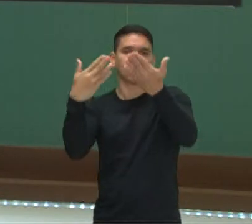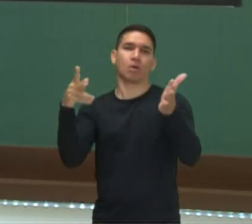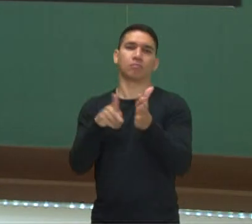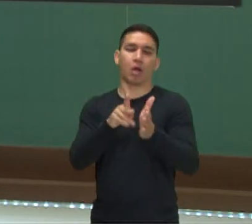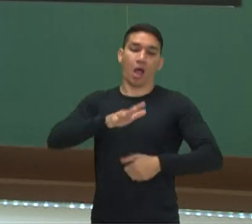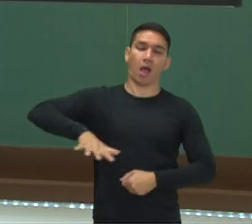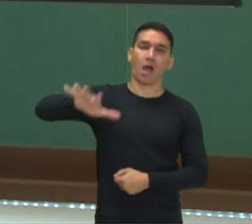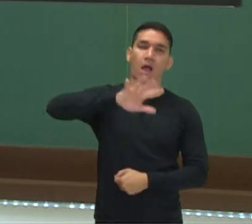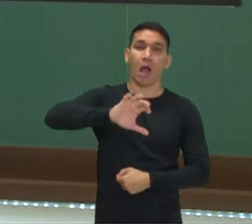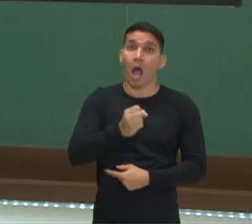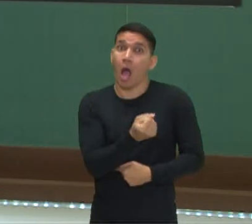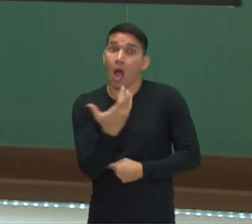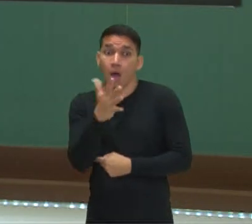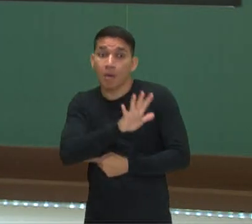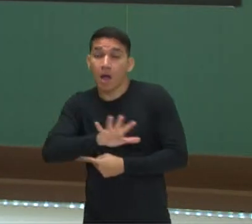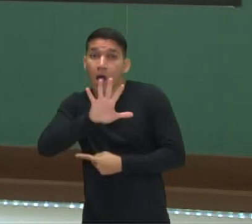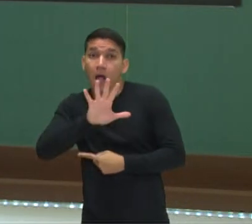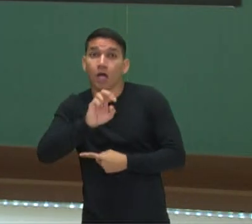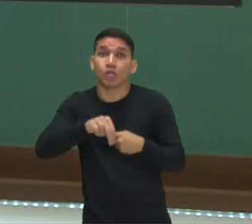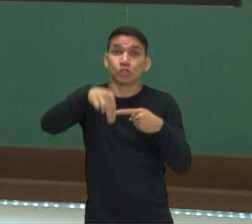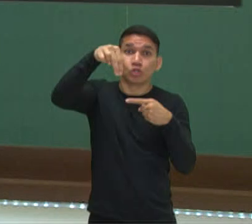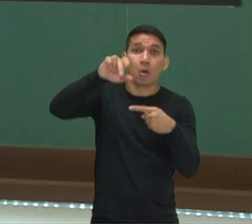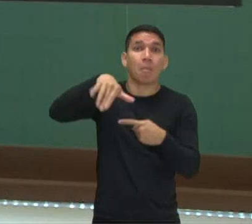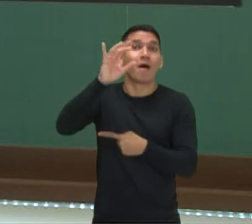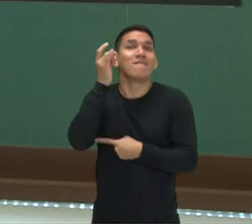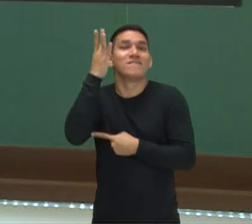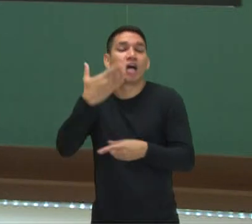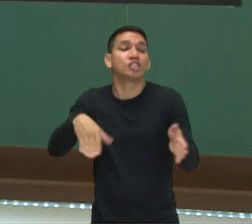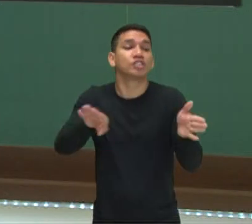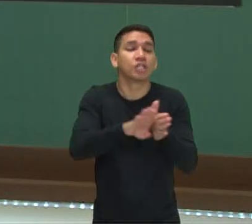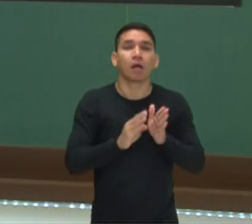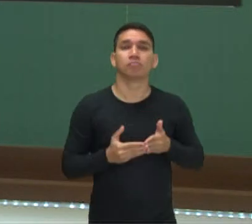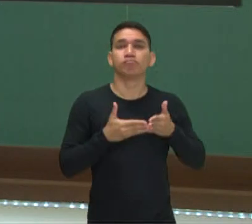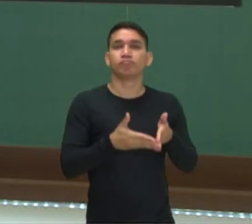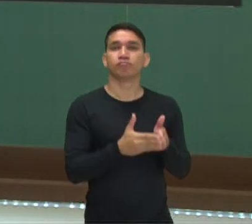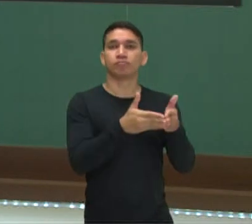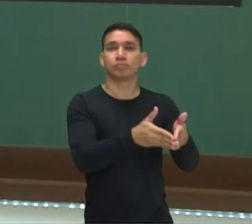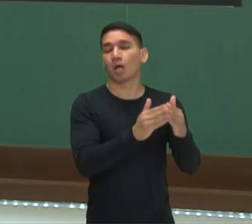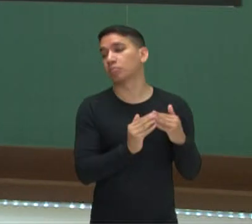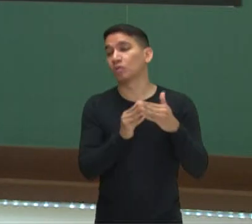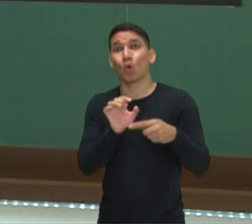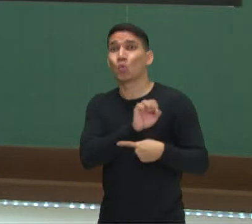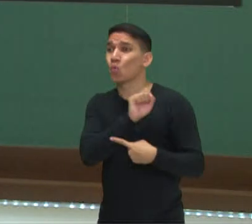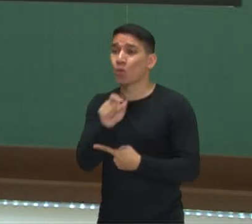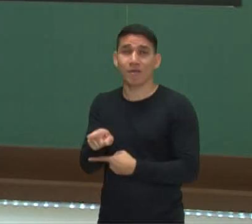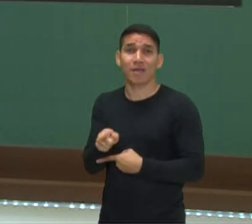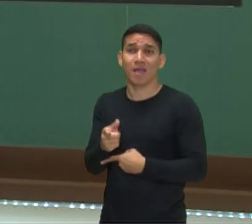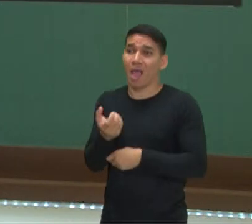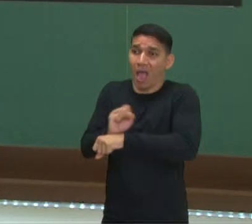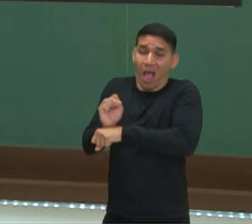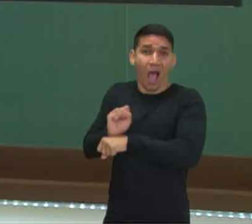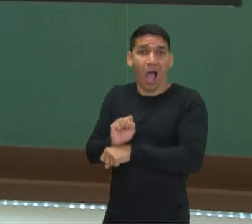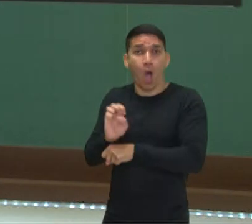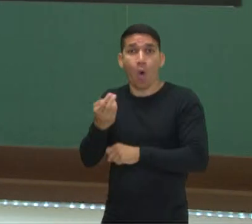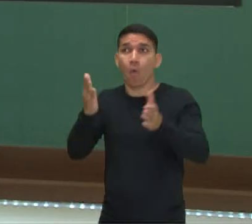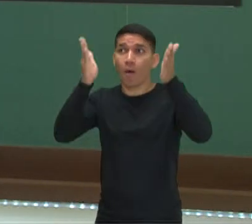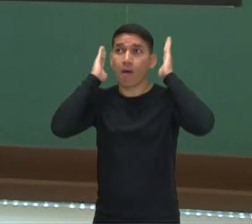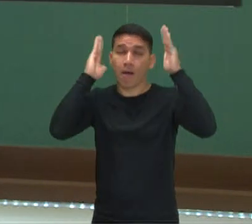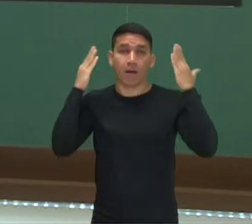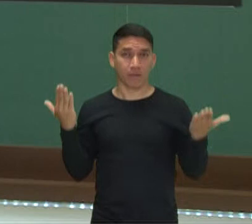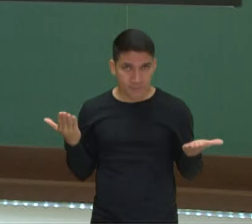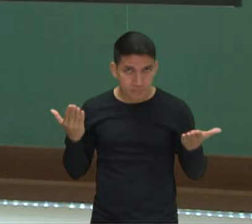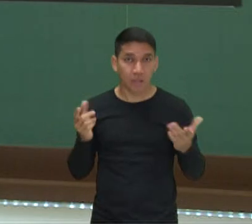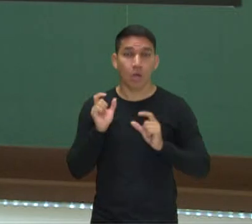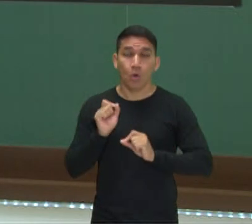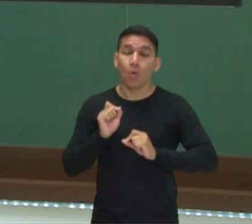áreas da região norte é mais fácil você chegar de barco, de embarcações, do que de carro, por exemplo, de caminhão. Então,